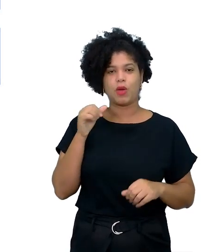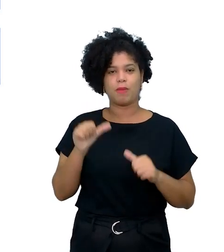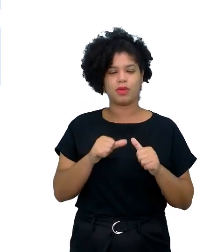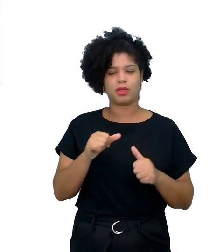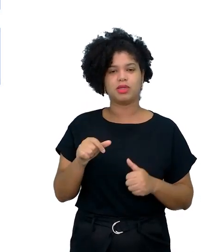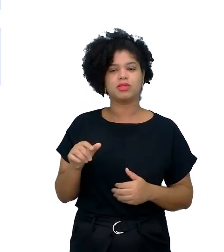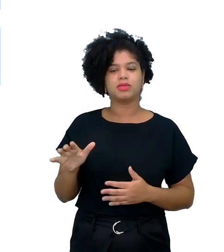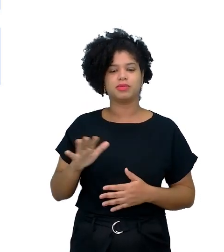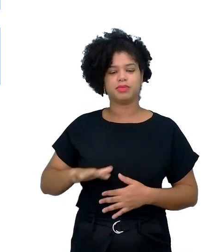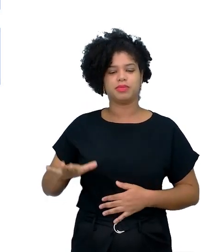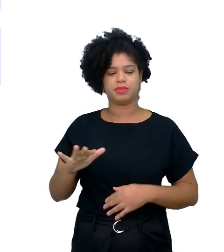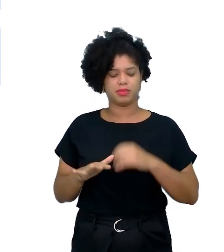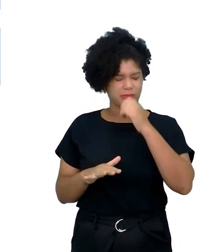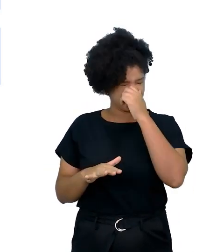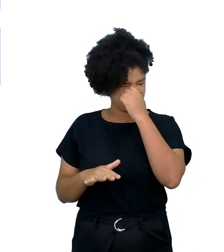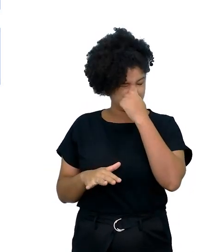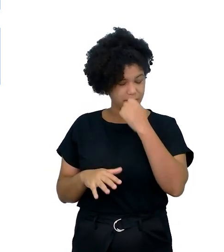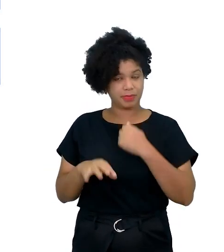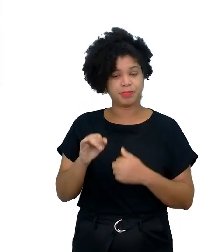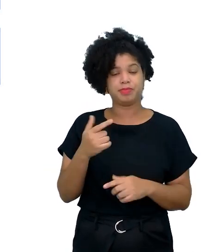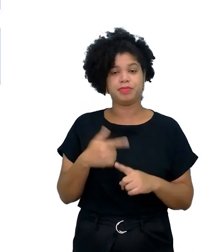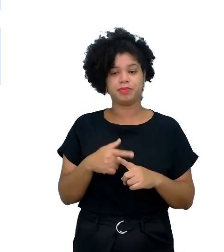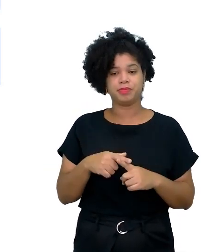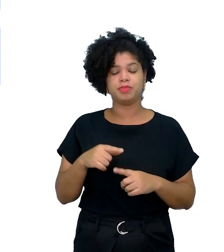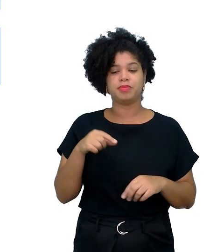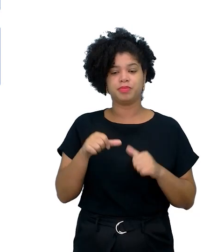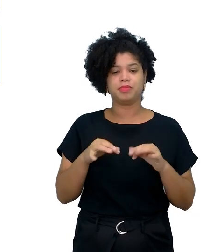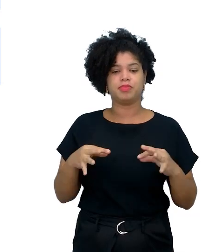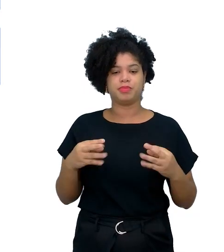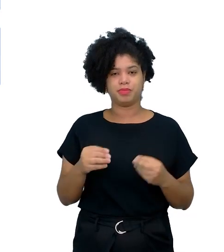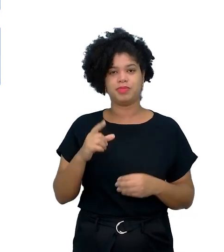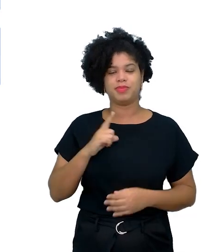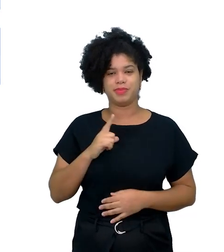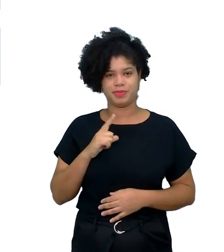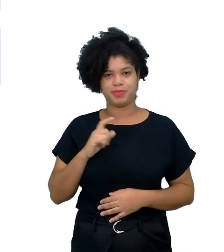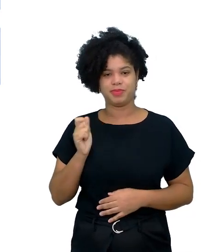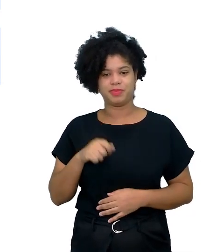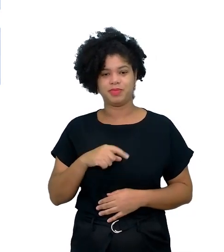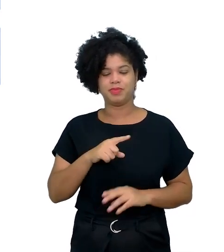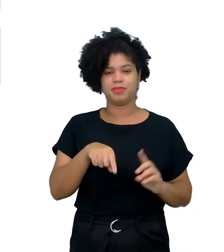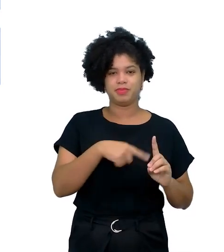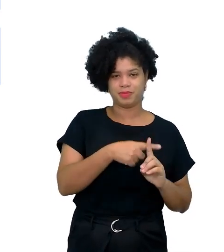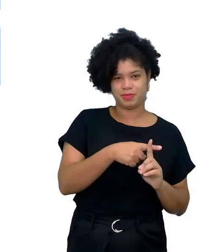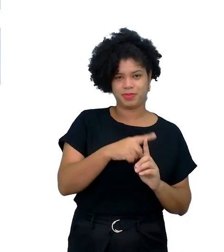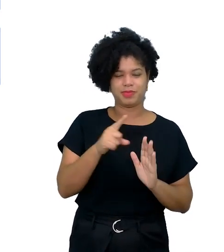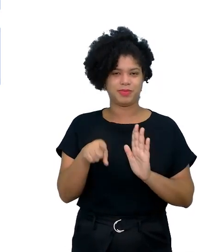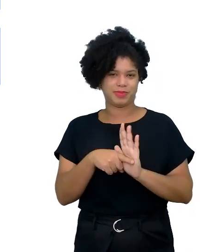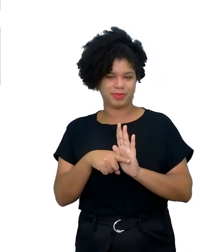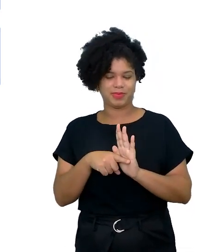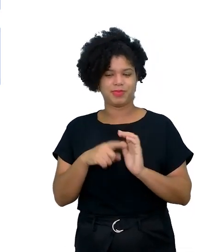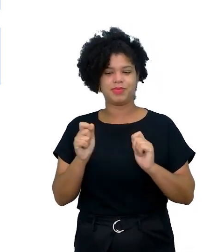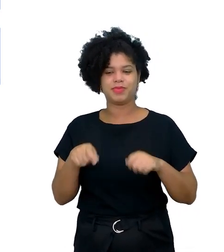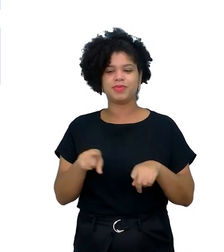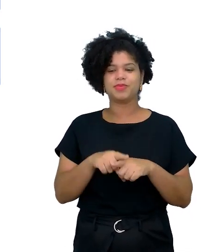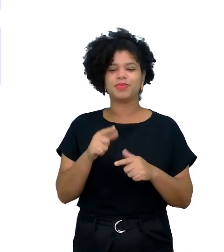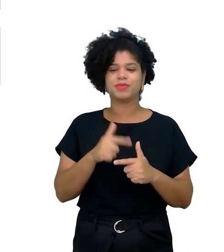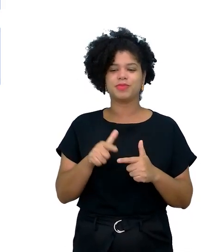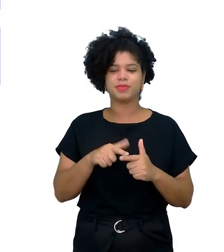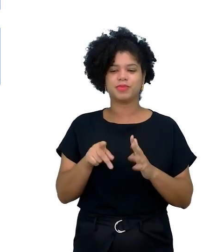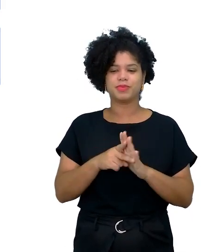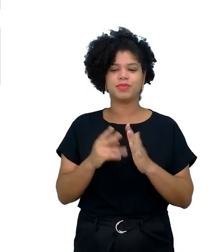temporal, né, que altera o todo, ou para mais ou para menos. E nos problemas aí